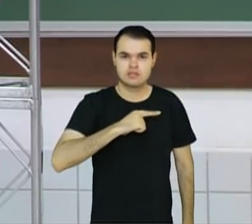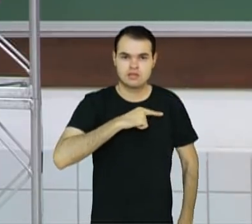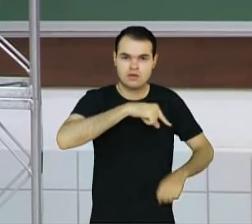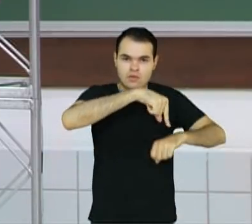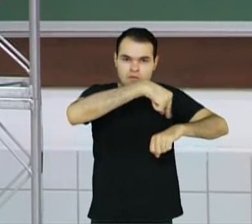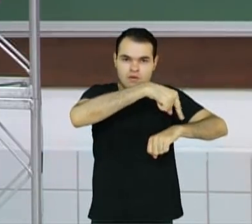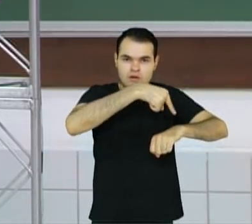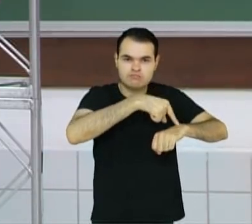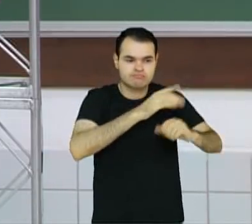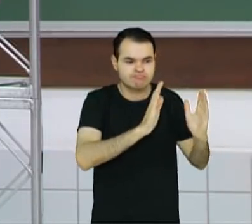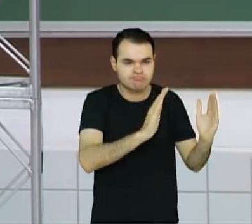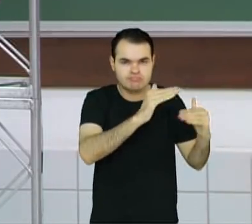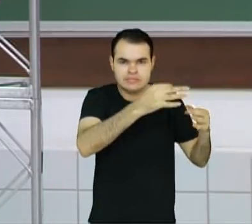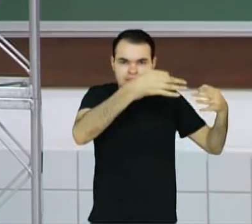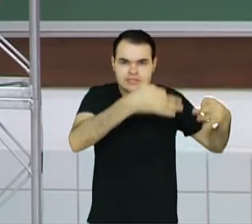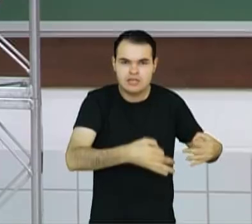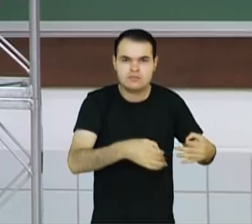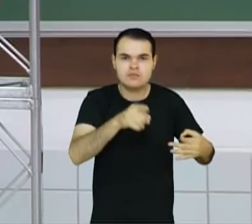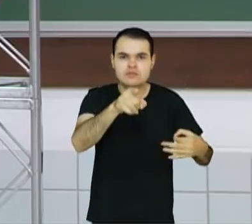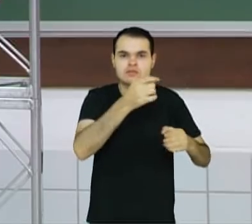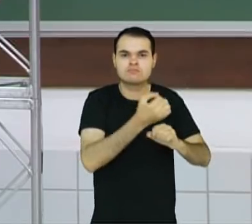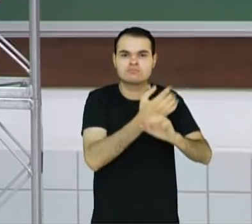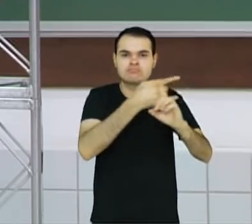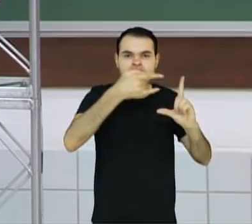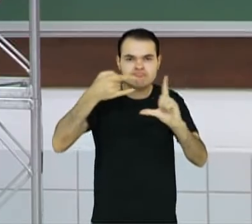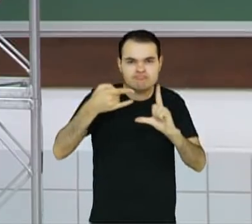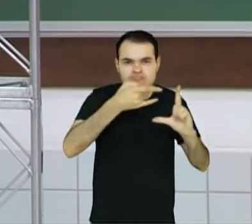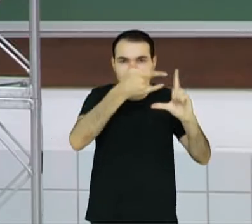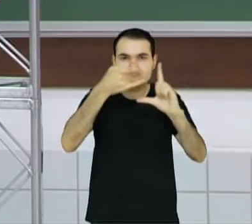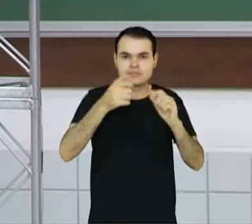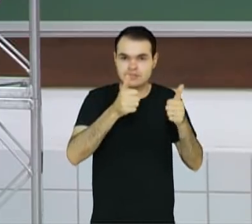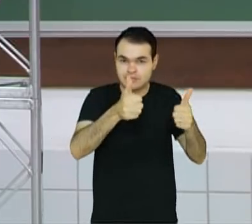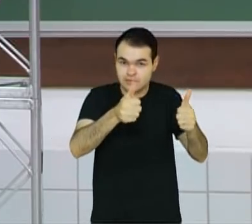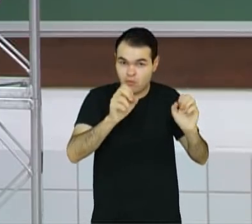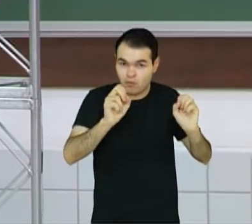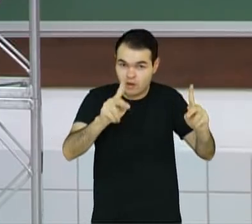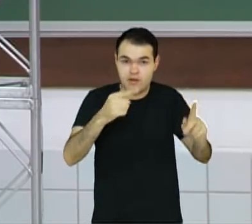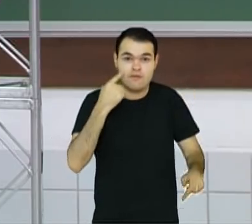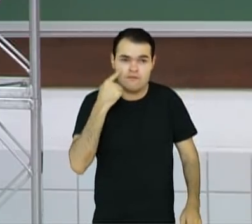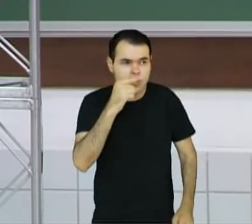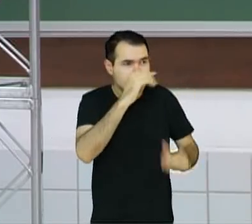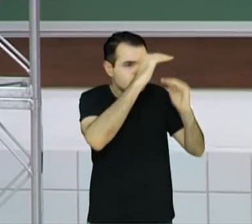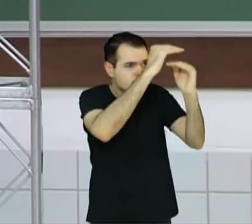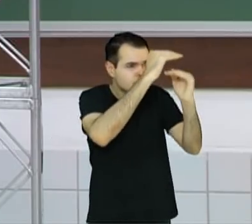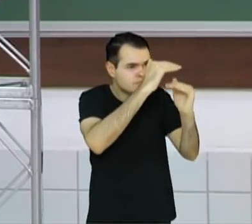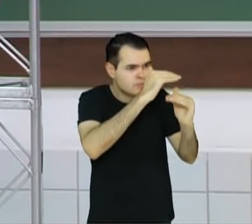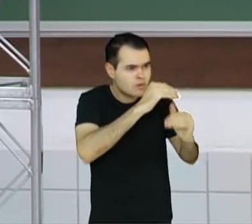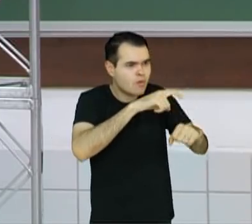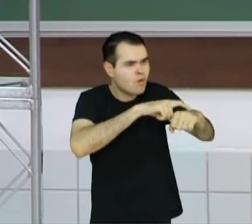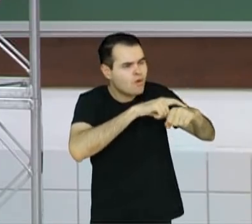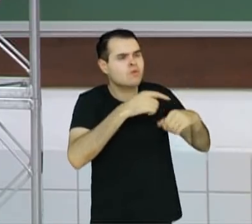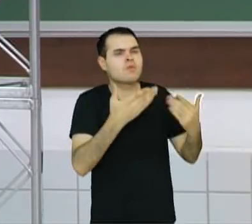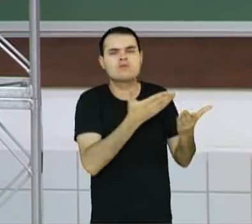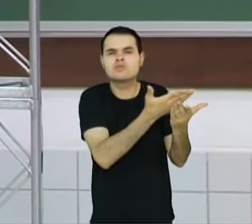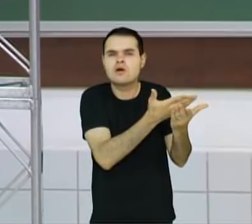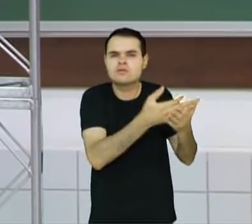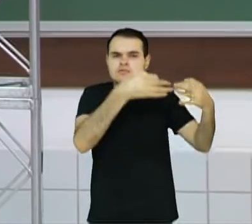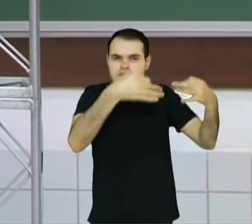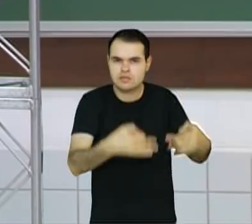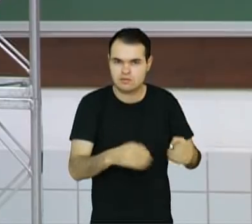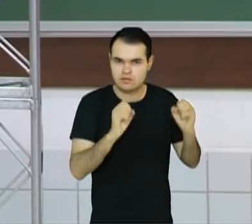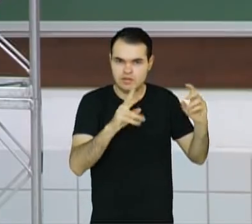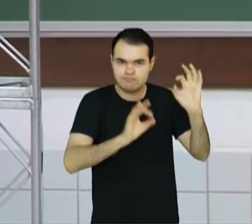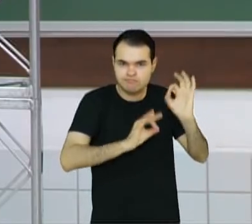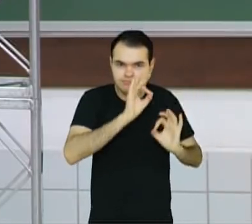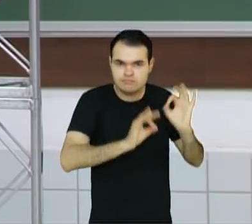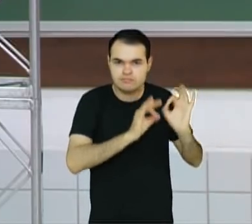organizados para te encontrar no Google Meet, certo? Então você se organize, veja nos murais dos professores quando que tem a aula, qual é o horário certinho e se